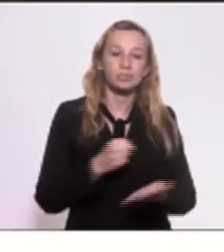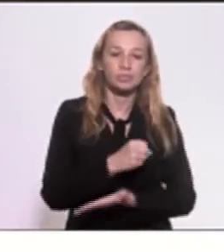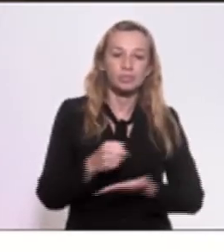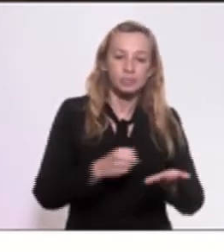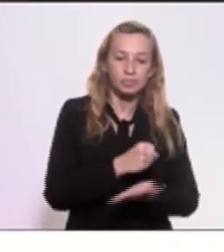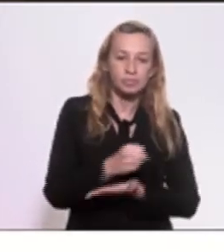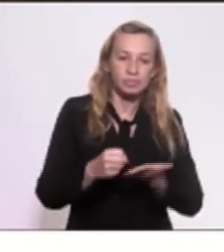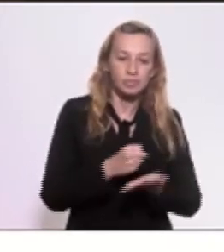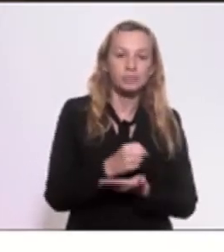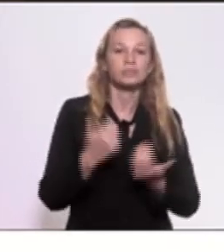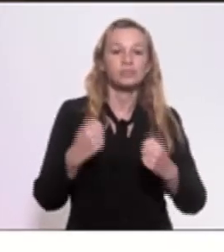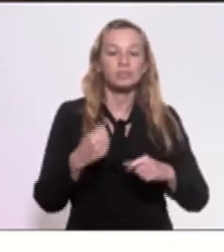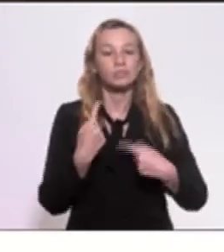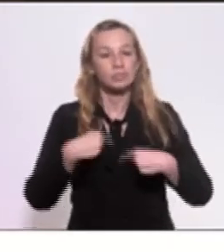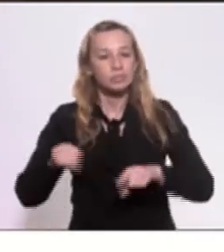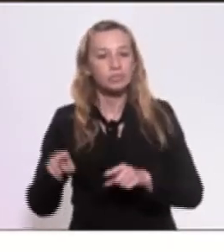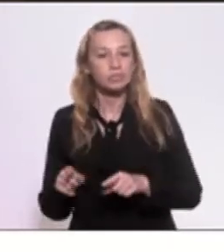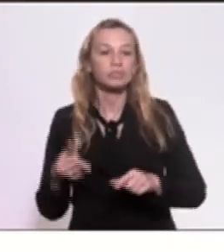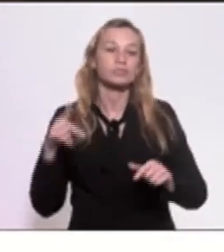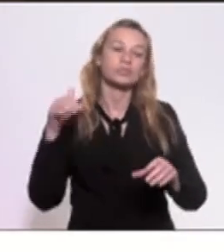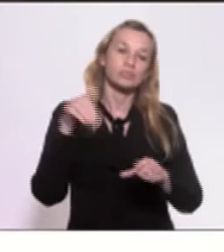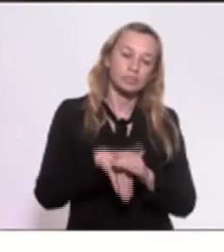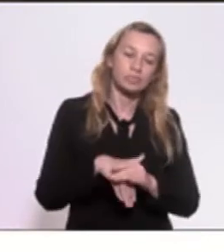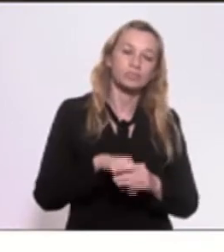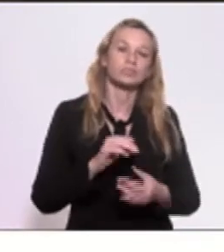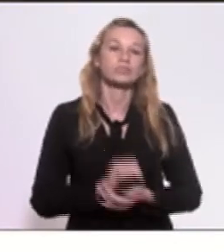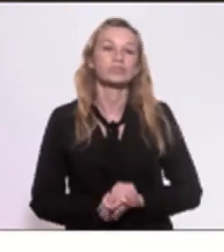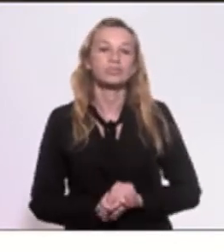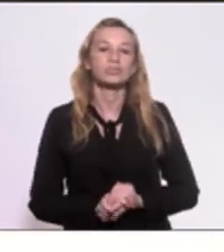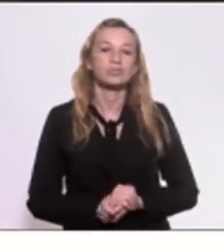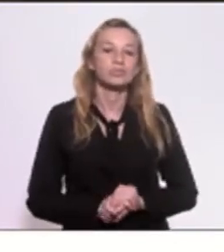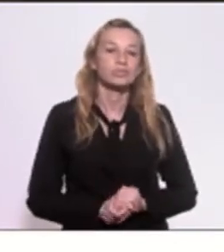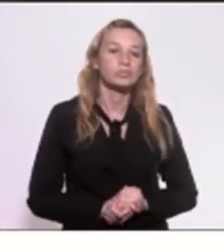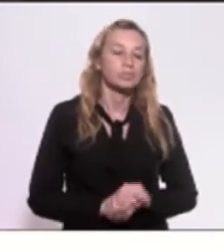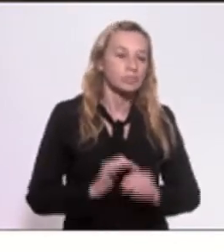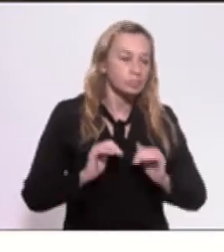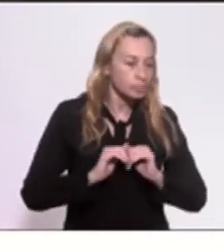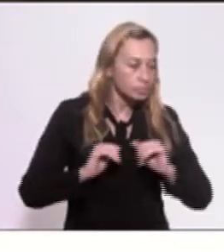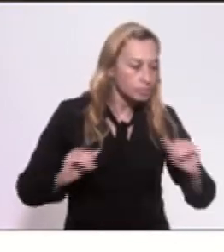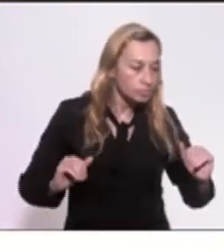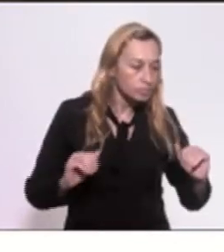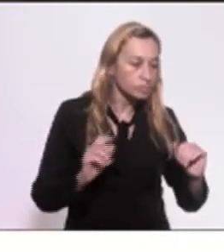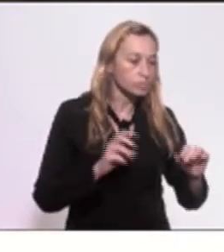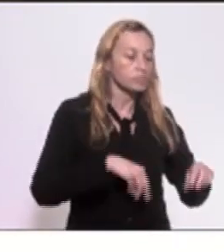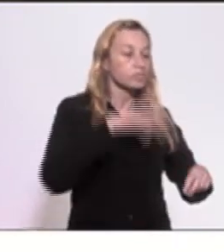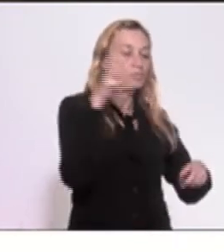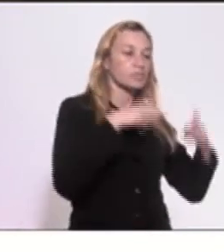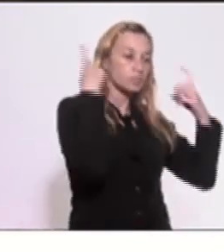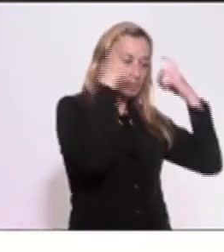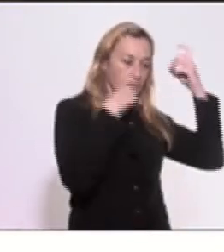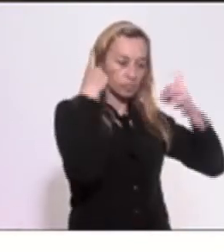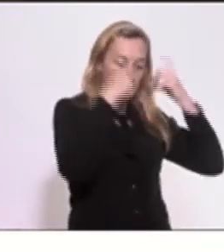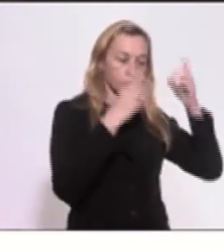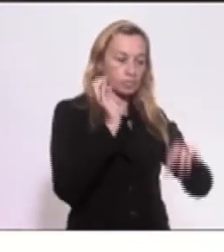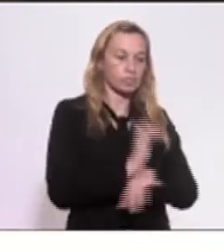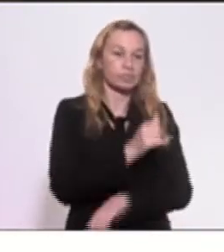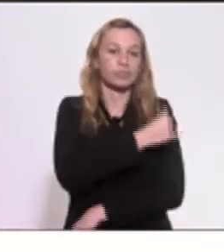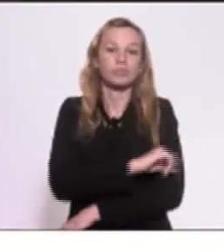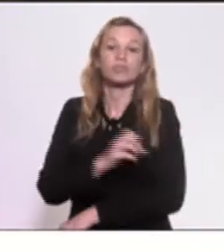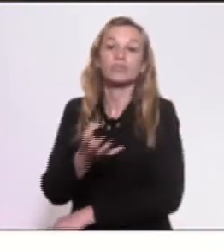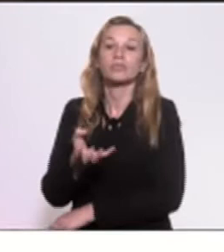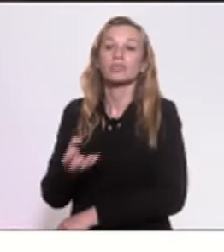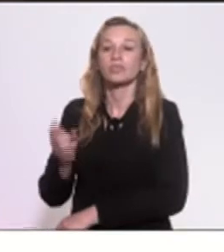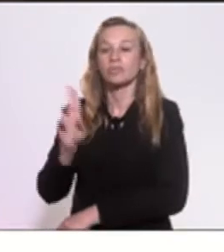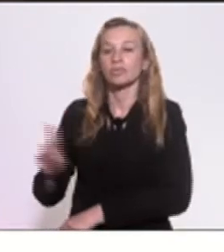contra essa votação presidente na minha opinião vai ser para quem se preocupa com o estado do rio e quem apenas que usar